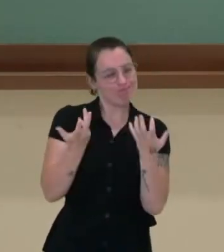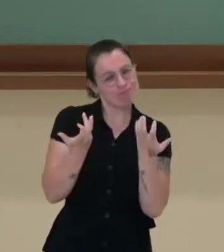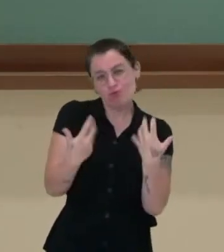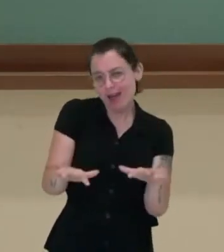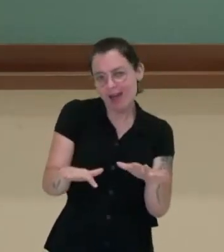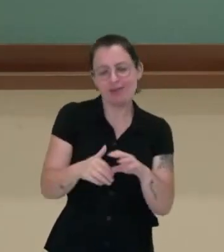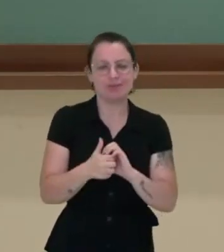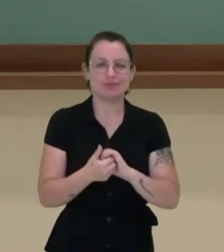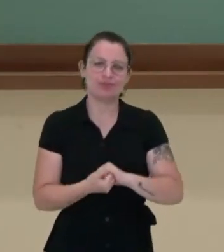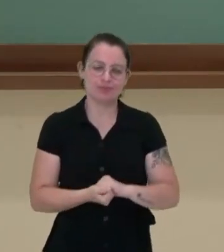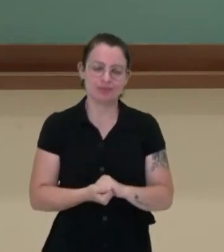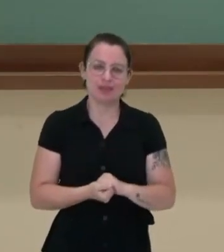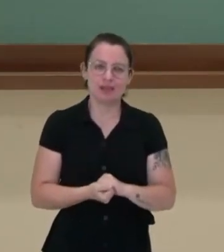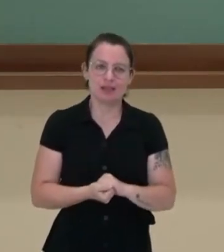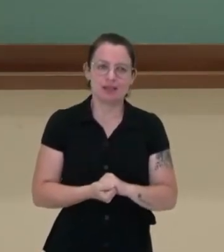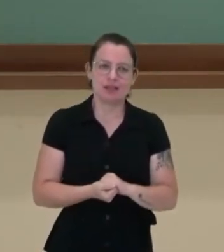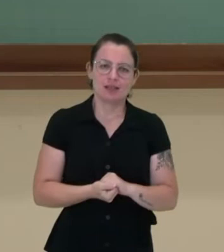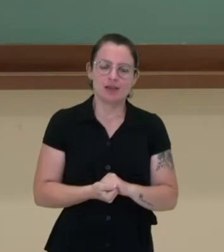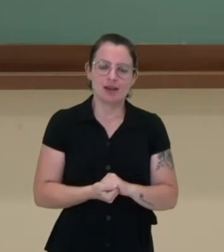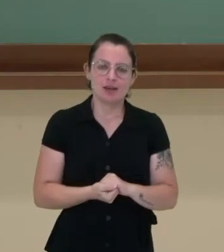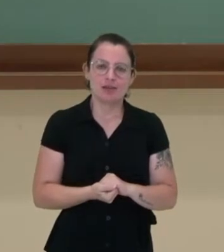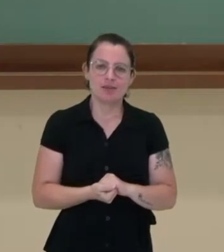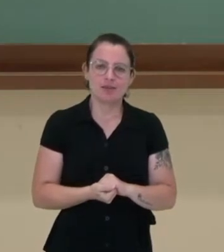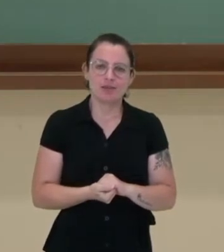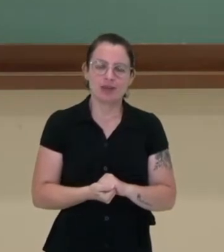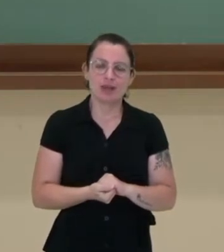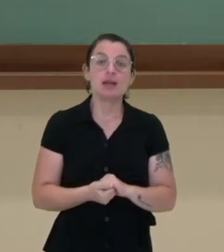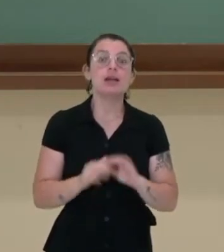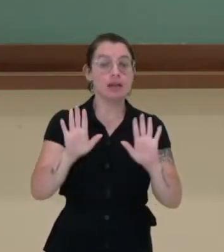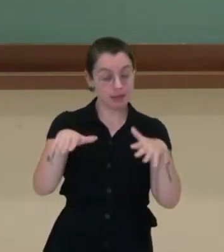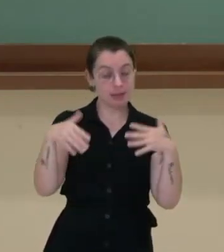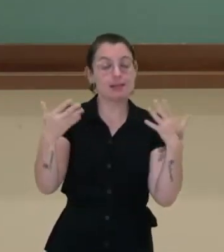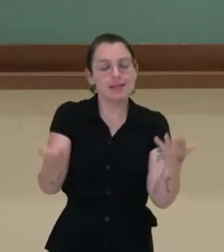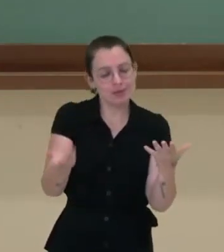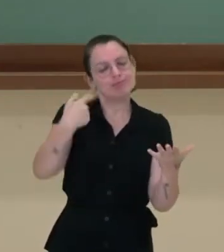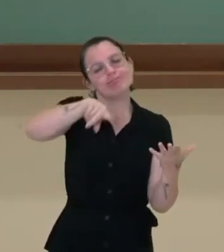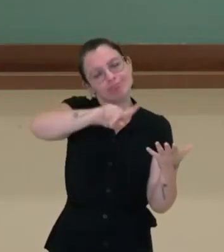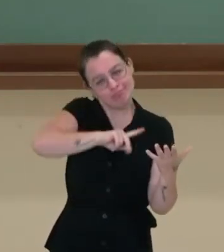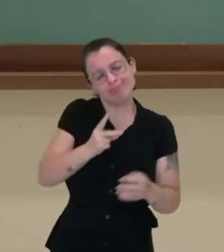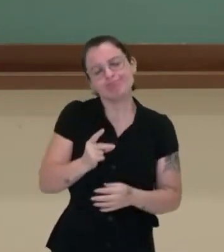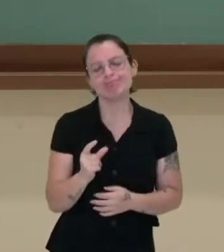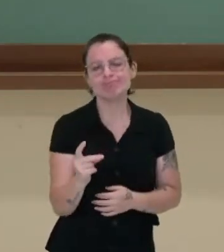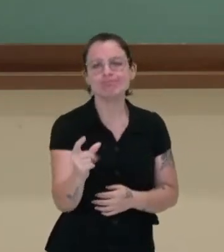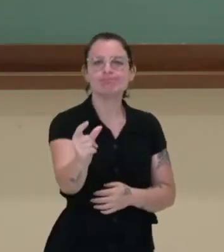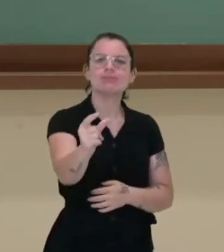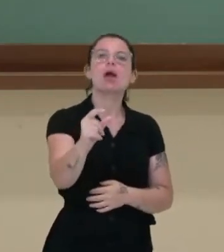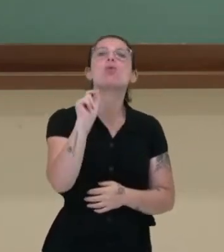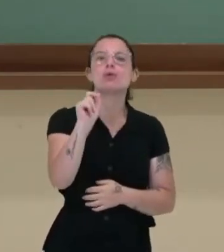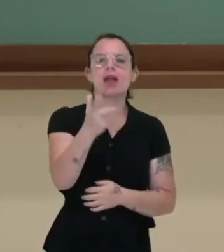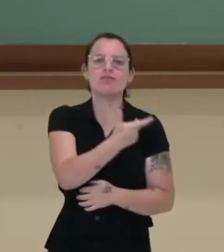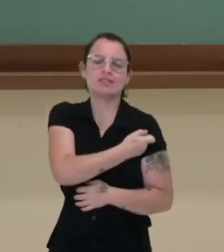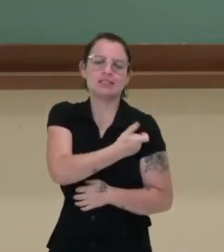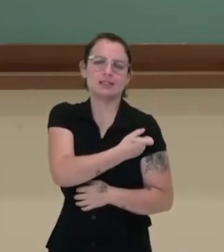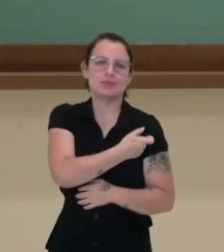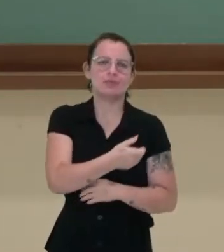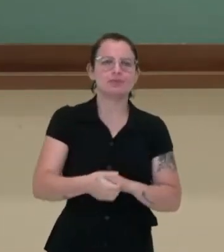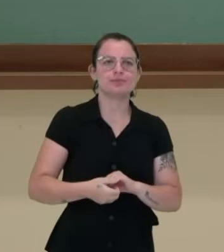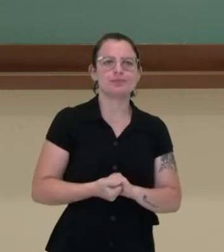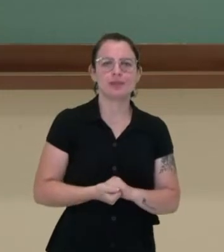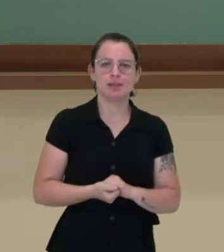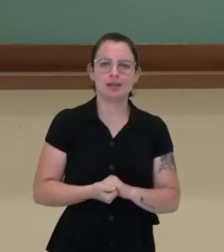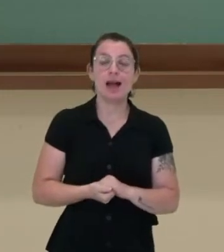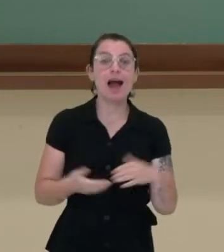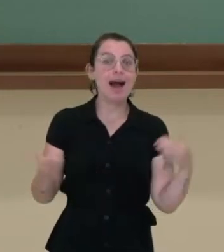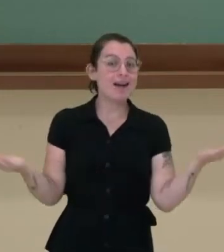a porta, não dê motivos para ela voltar. Então, continuamos a vacinação. Vamos